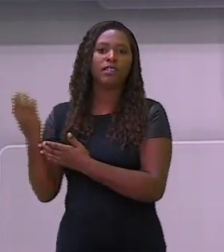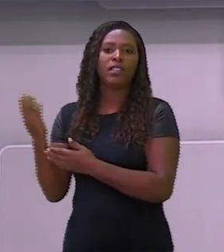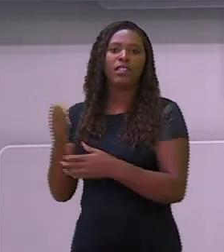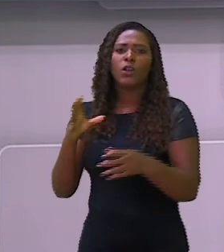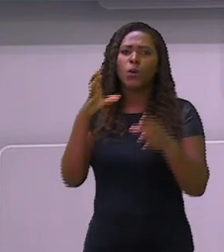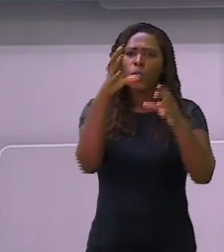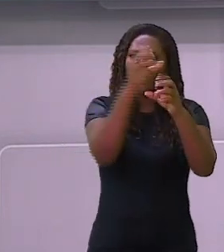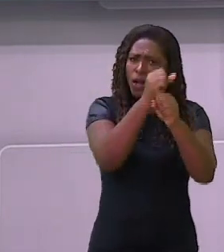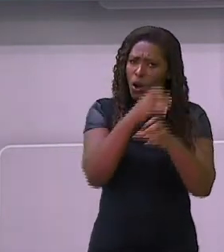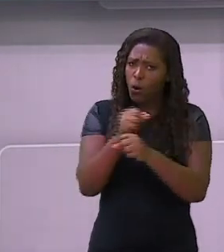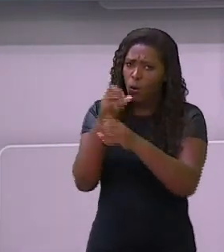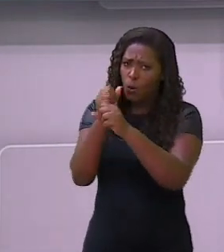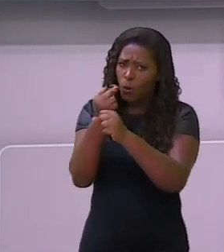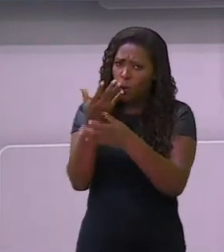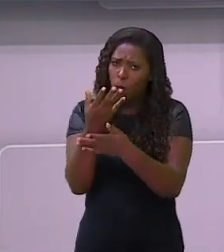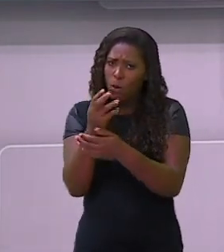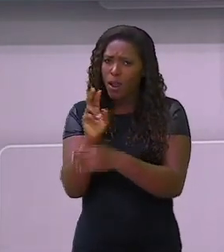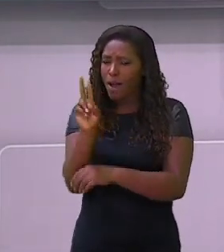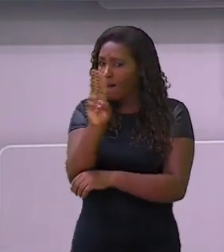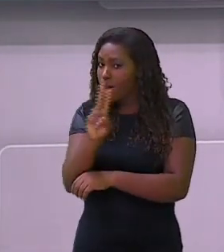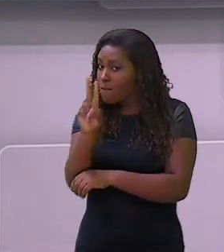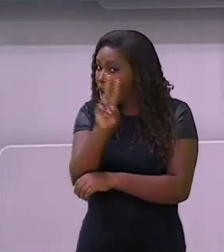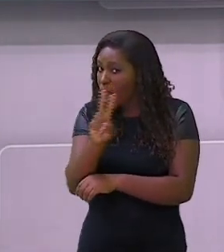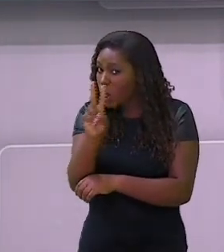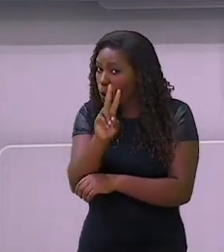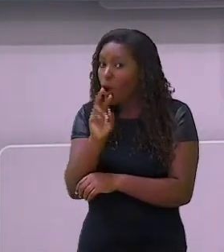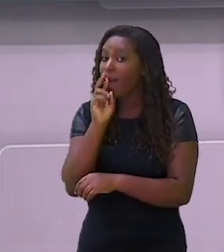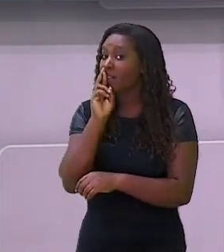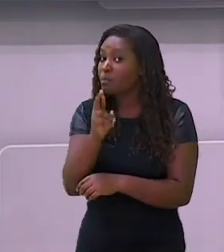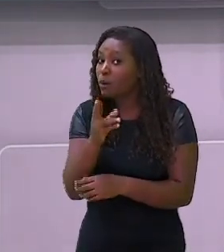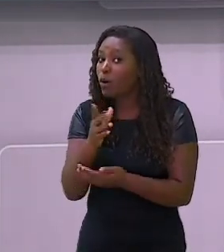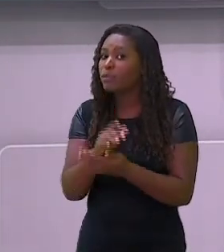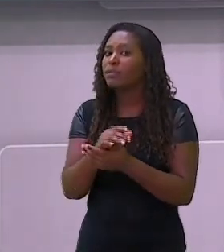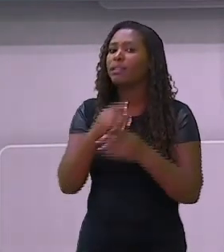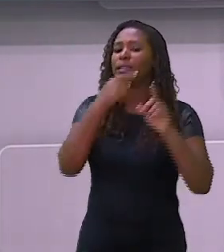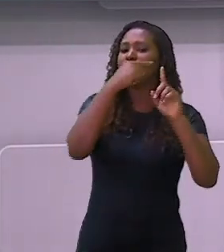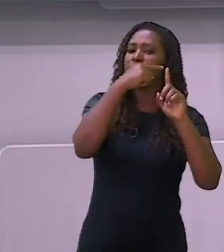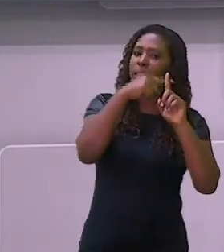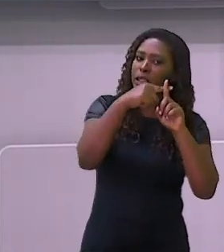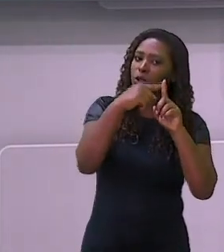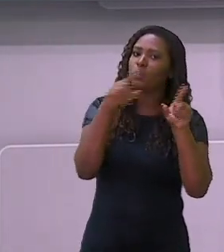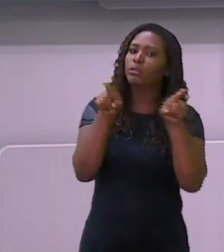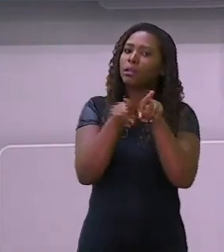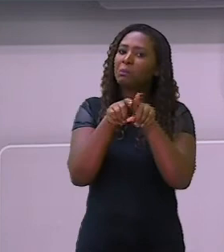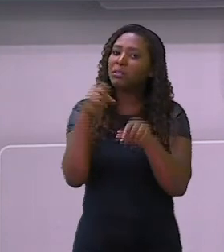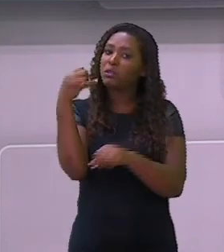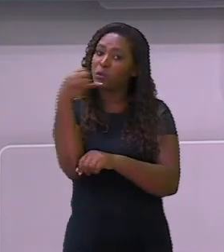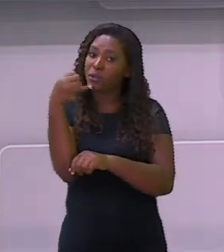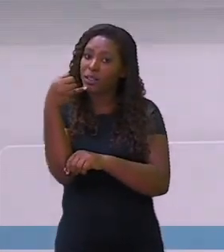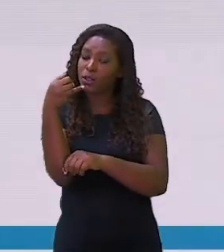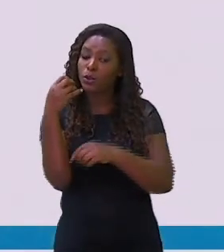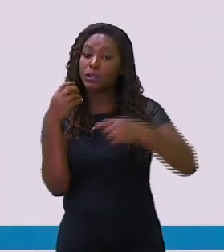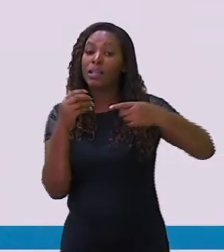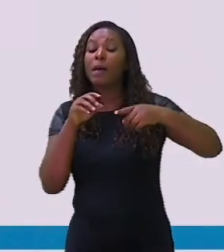das adições e subtrações de frações com denominadores iguais